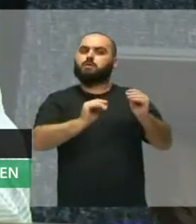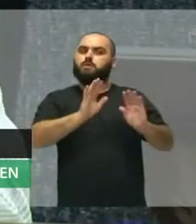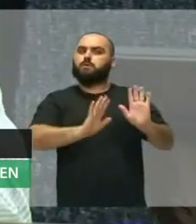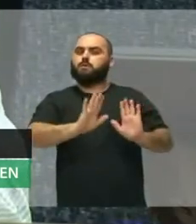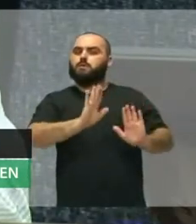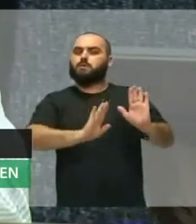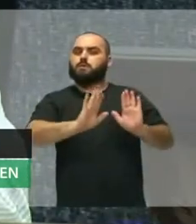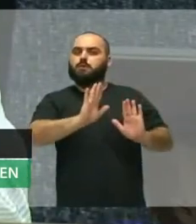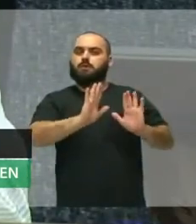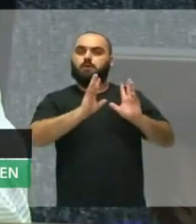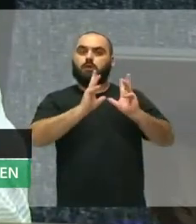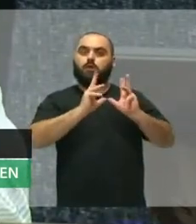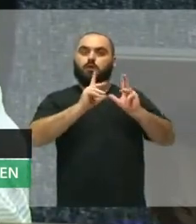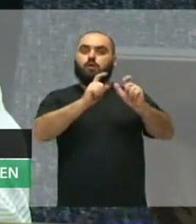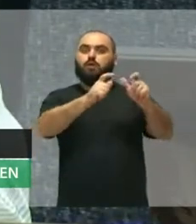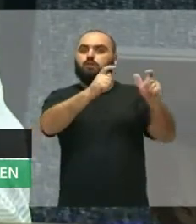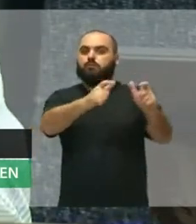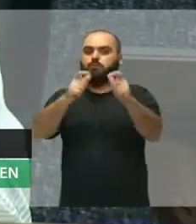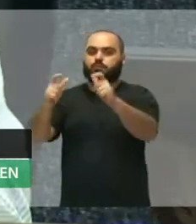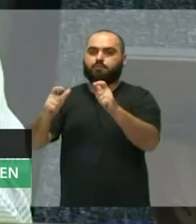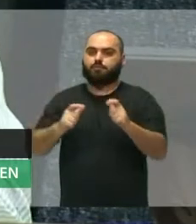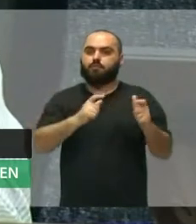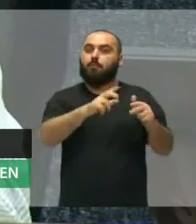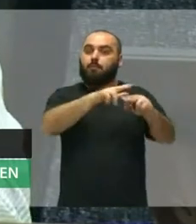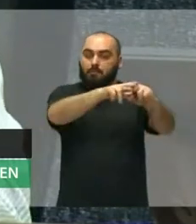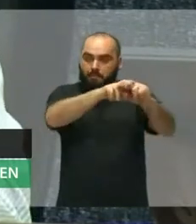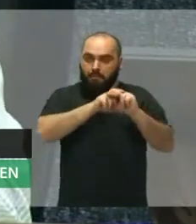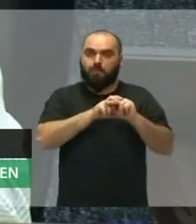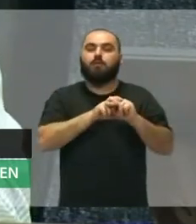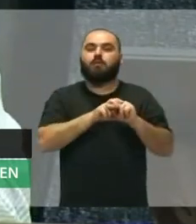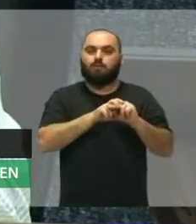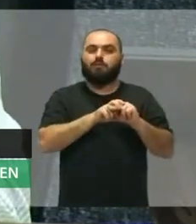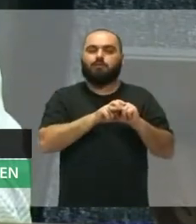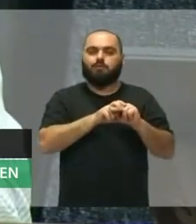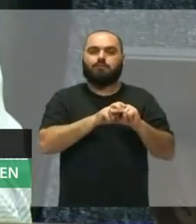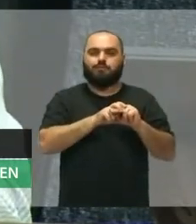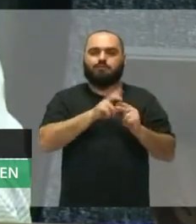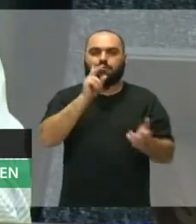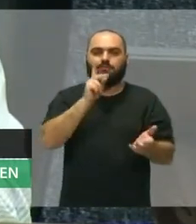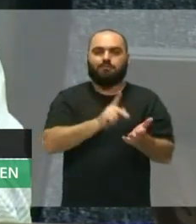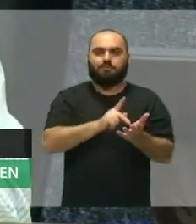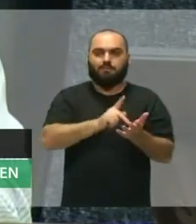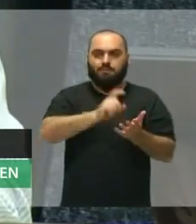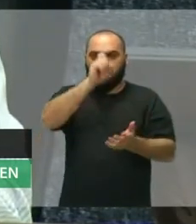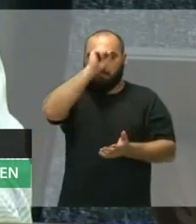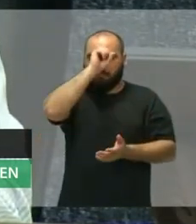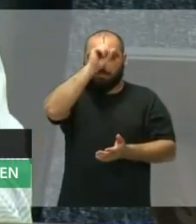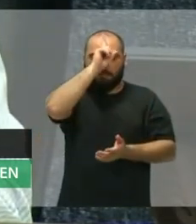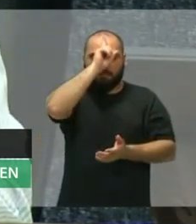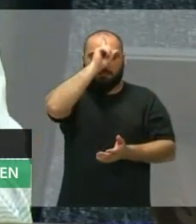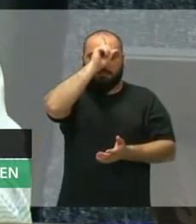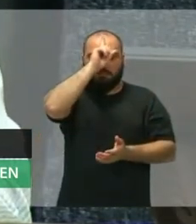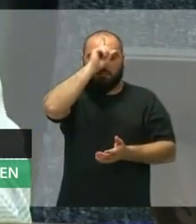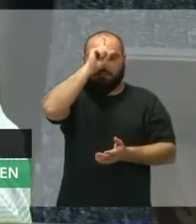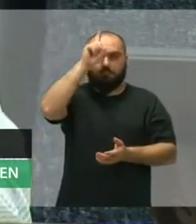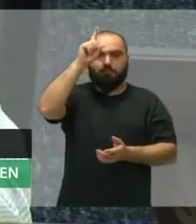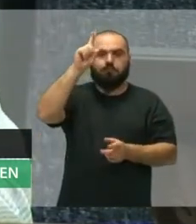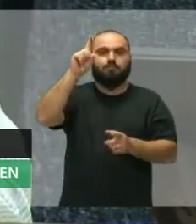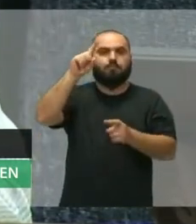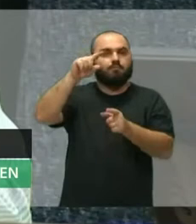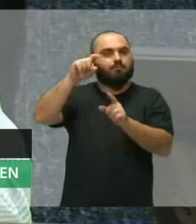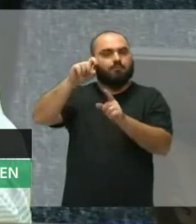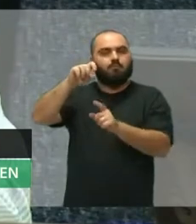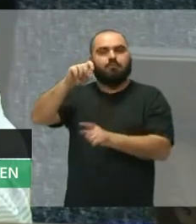em todos os pontos. Por isso mesmo, o Hospital Marieta, ele tem